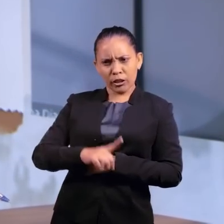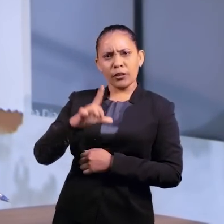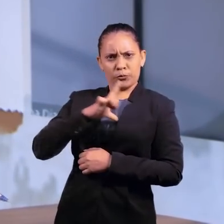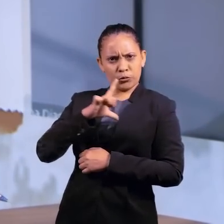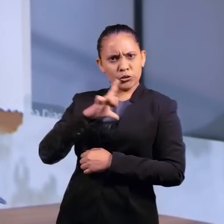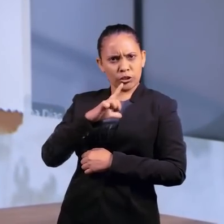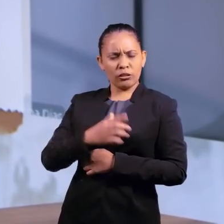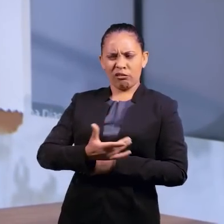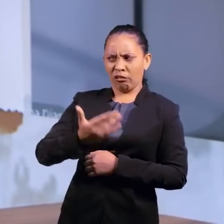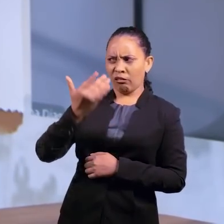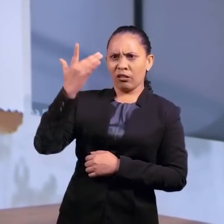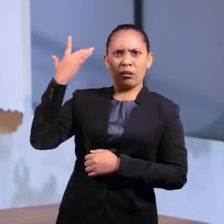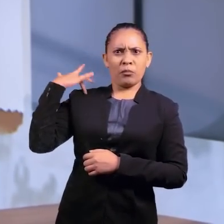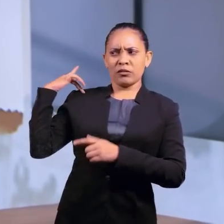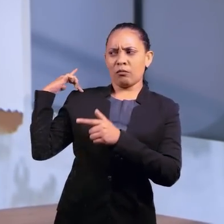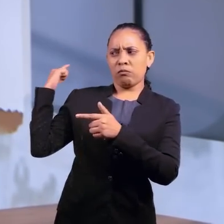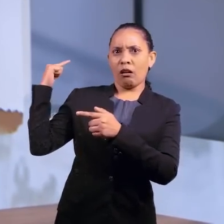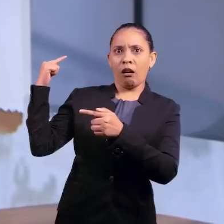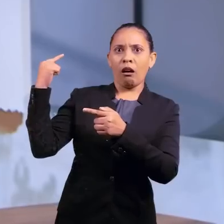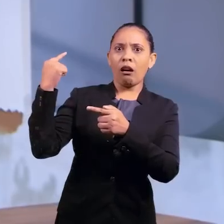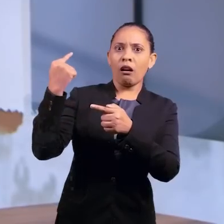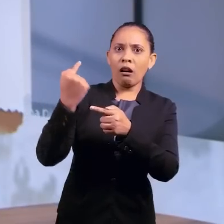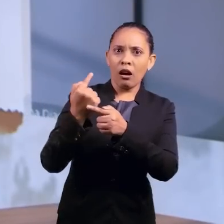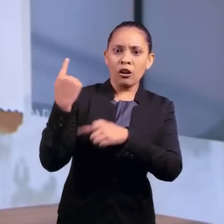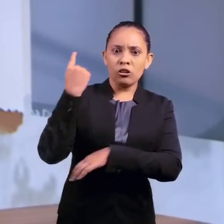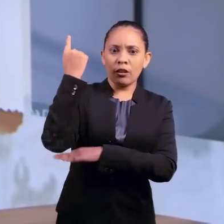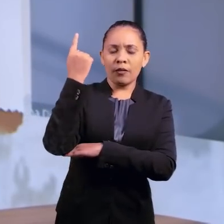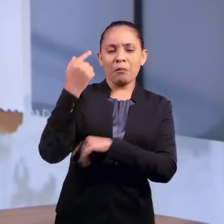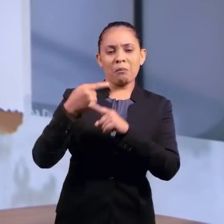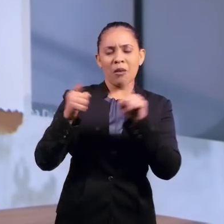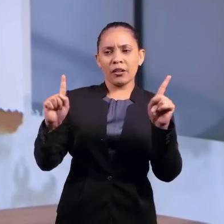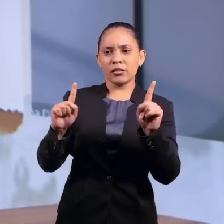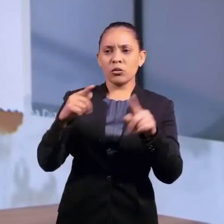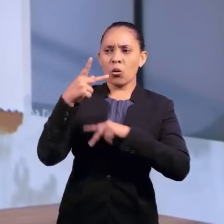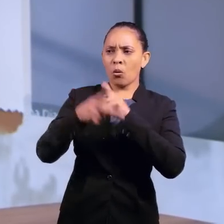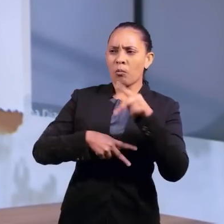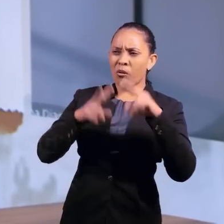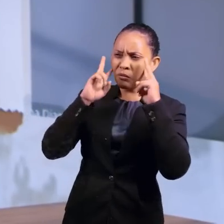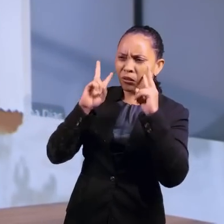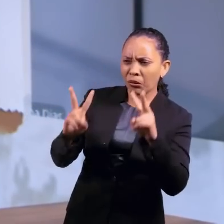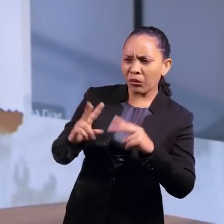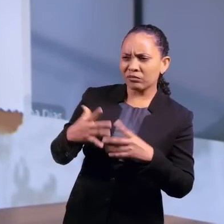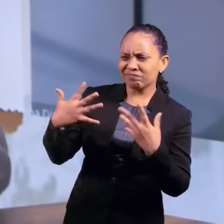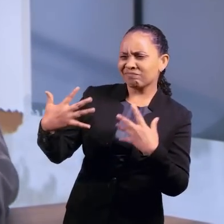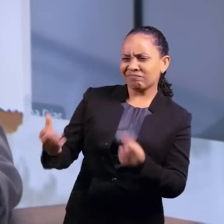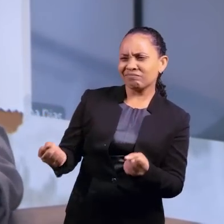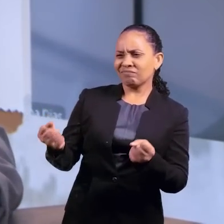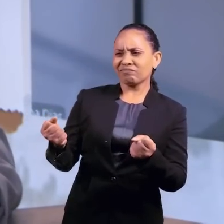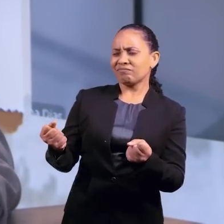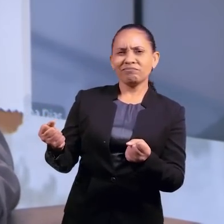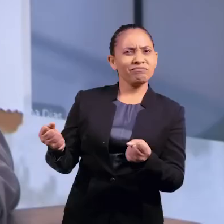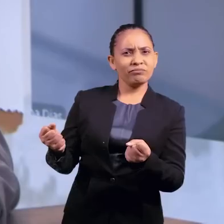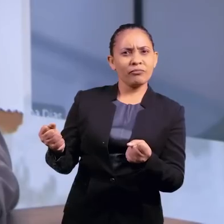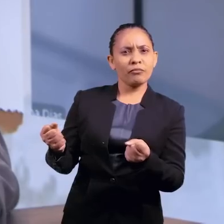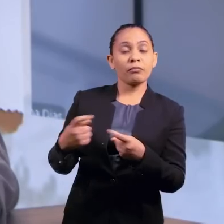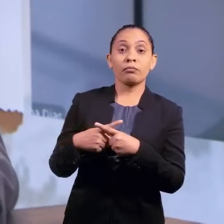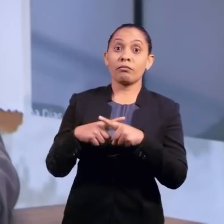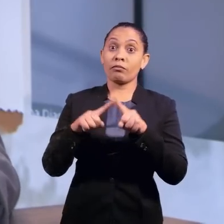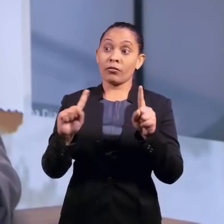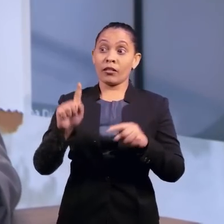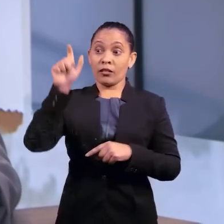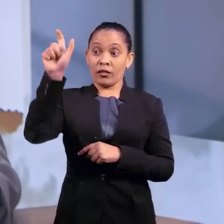Judá. Ele era rei, mas eles não reconheceram assim. Por isso ele foi, como diz o profeta Isaías, ele